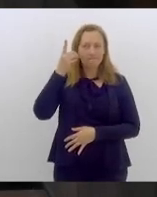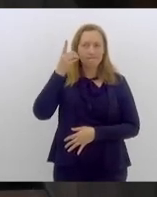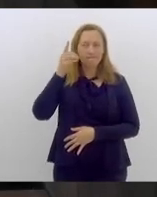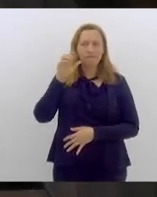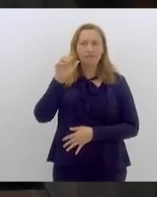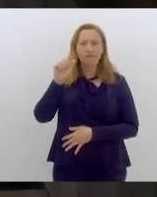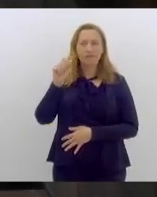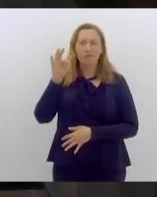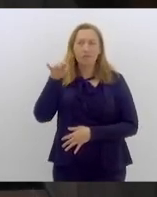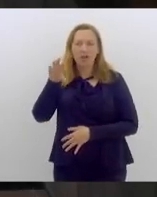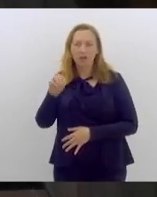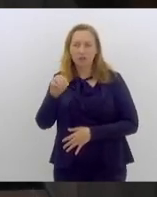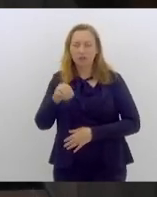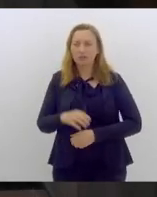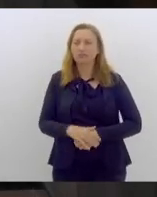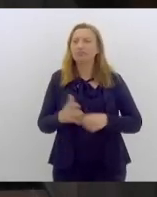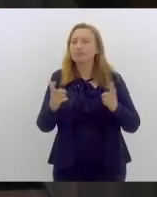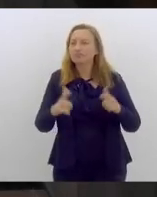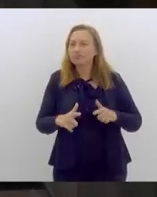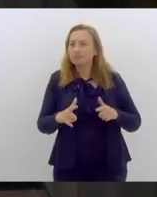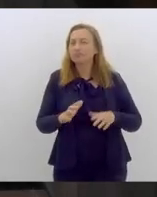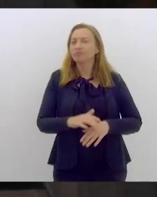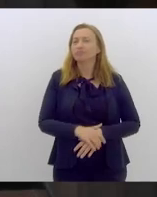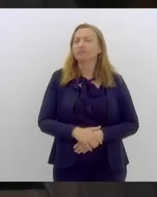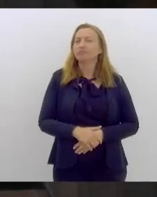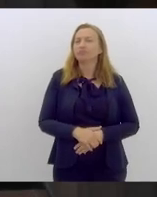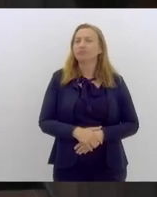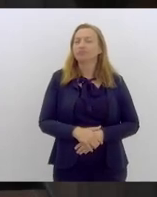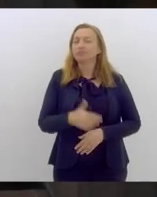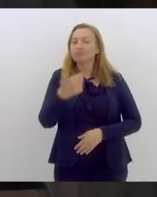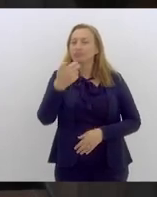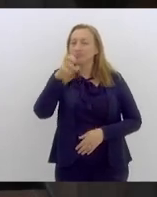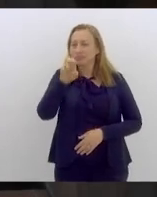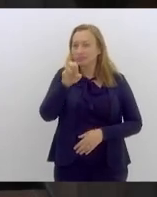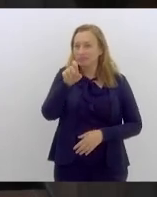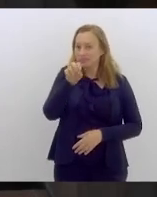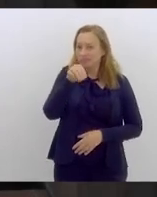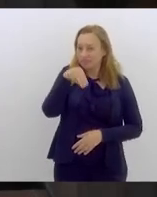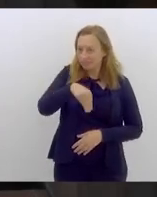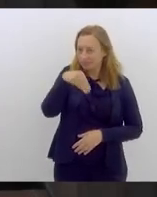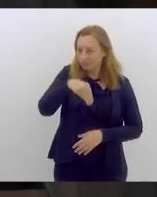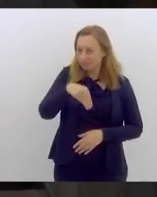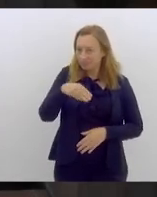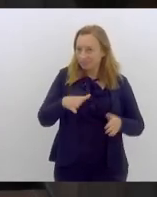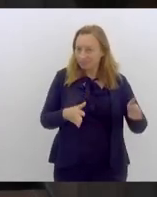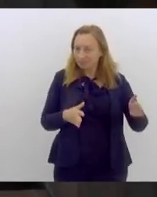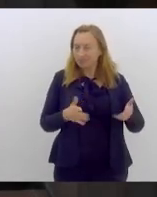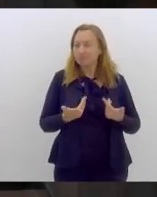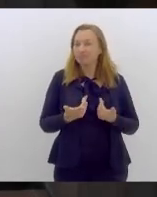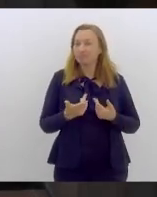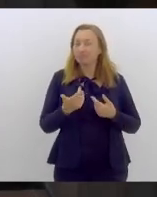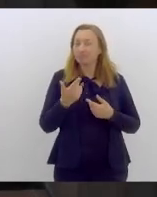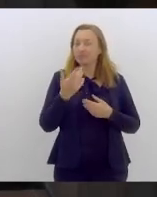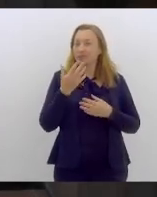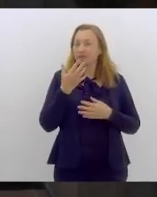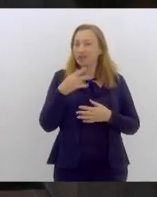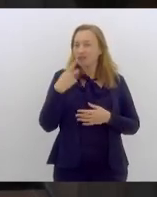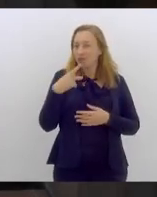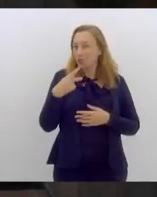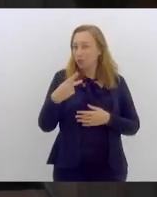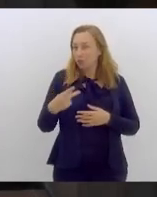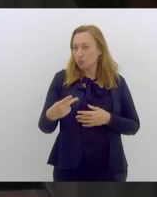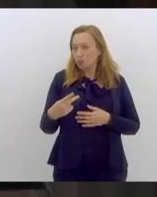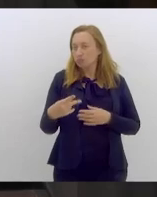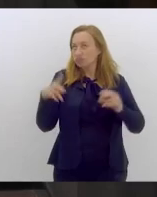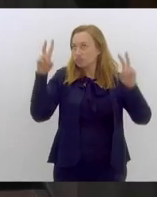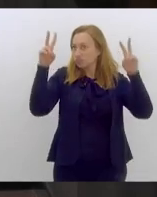Gualberto, onde durante 15 minutos ele discorreu sobre